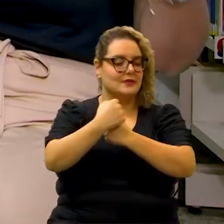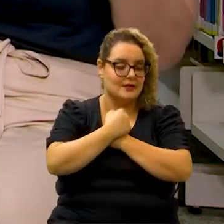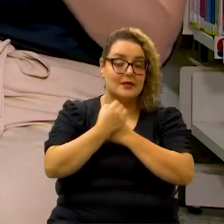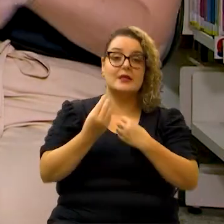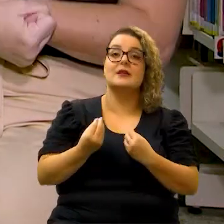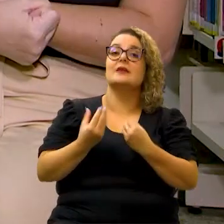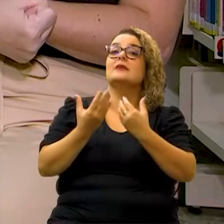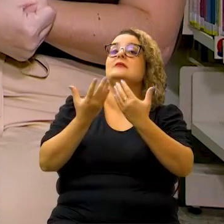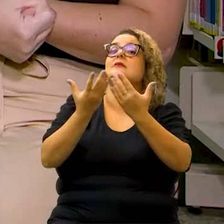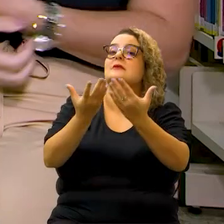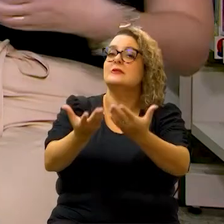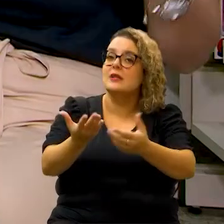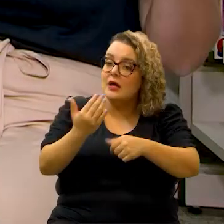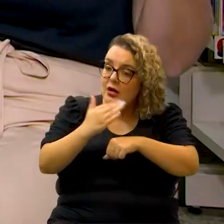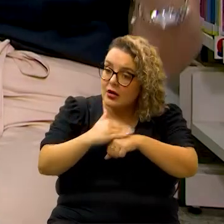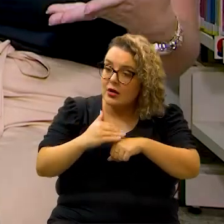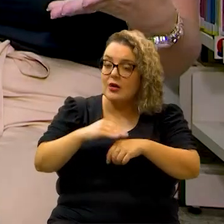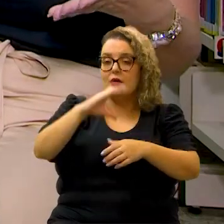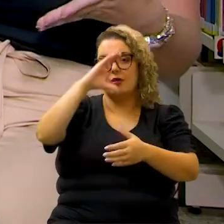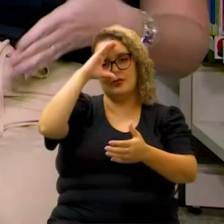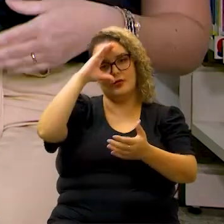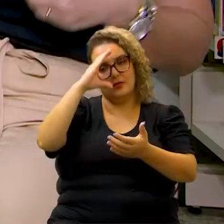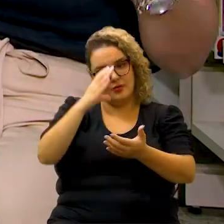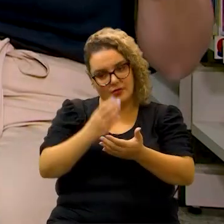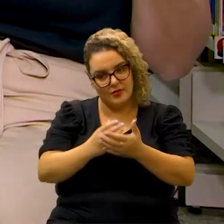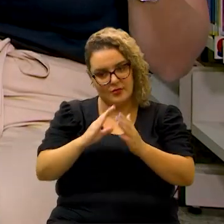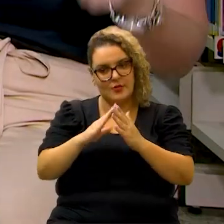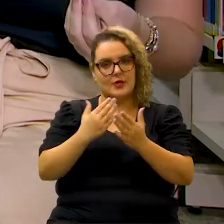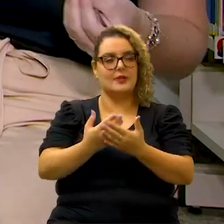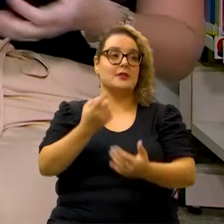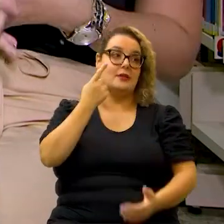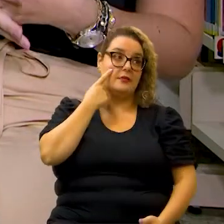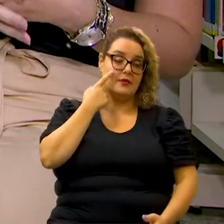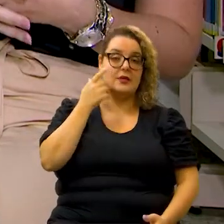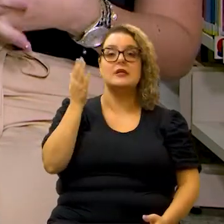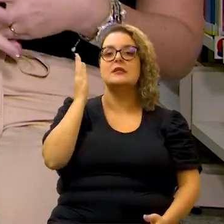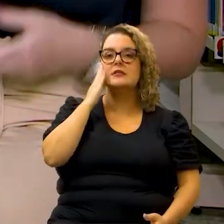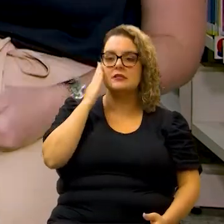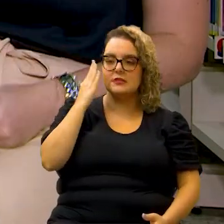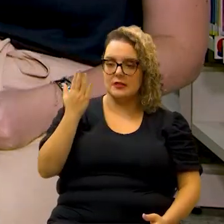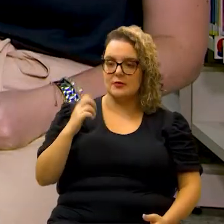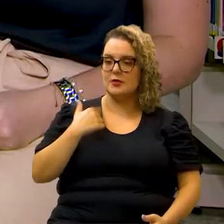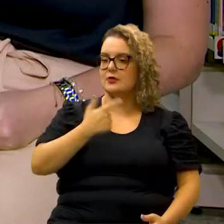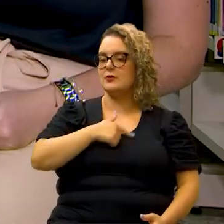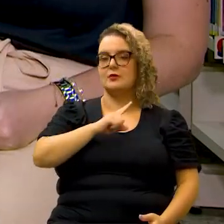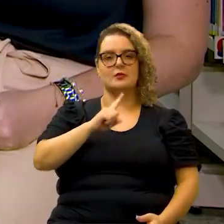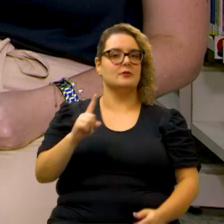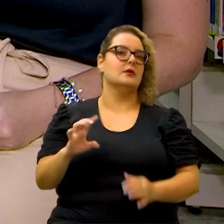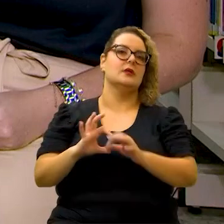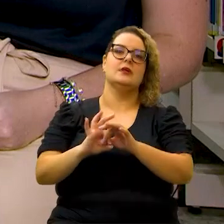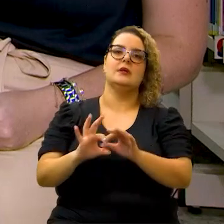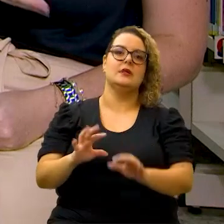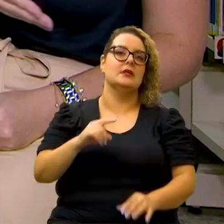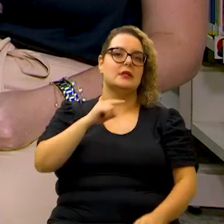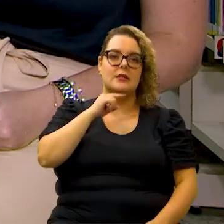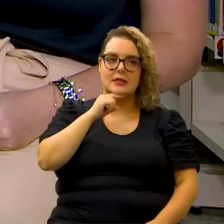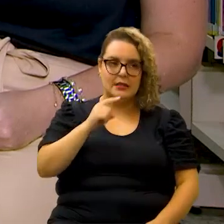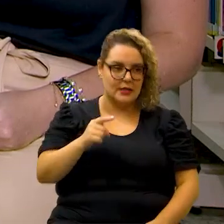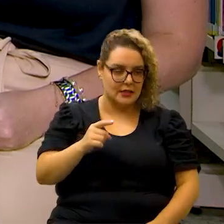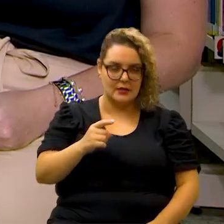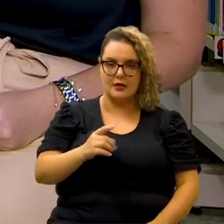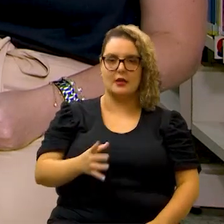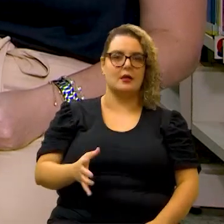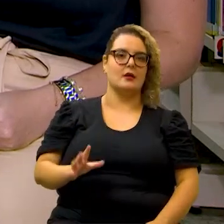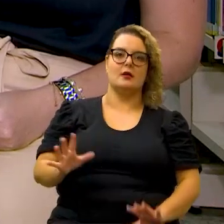mamãe, não agarra o seu filho, entrega com carinho, confia na sua escolha e saibam, né, que a gente não vai